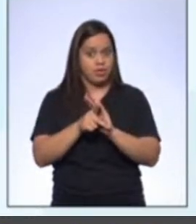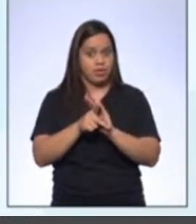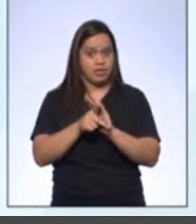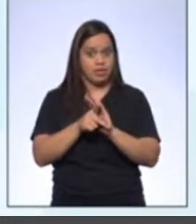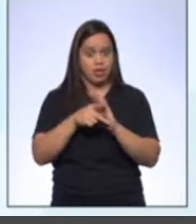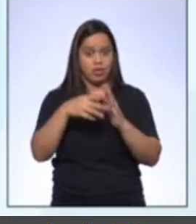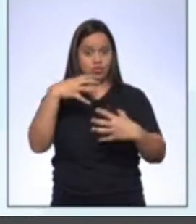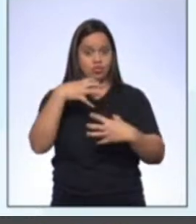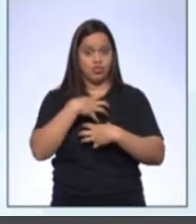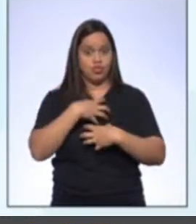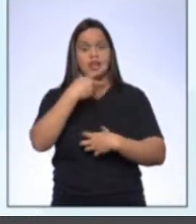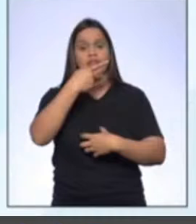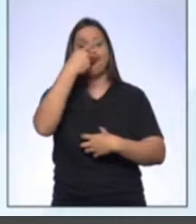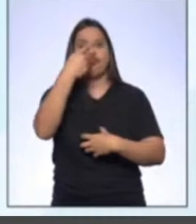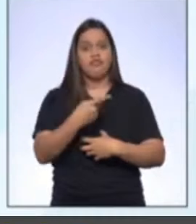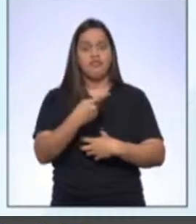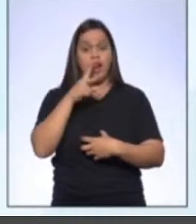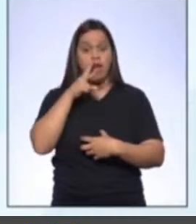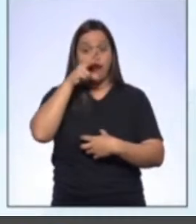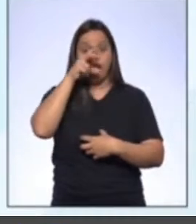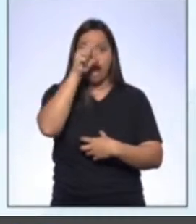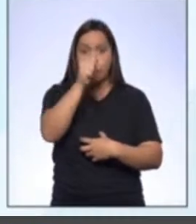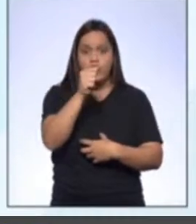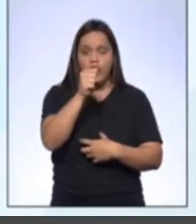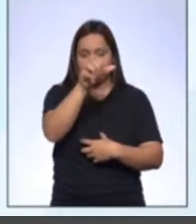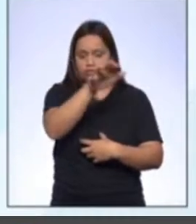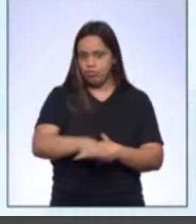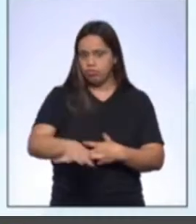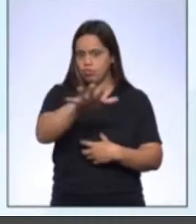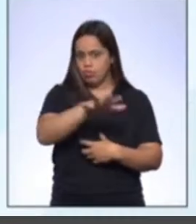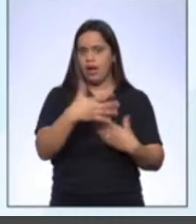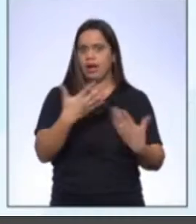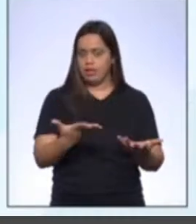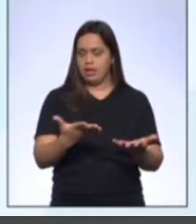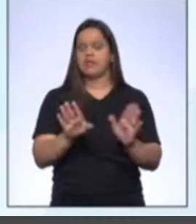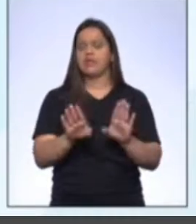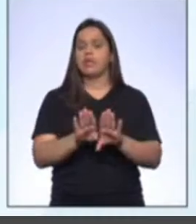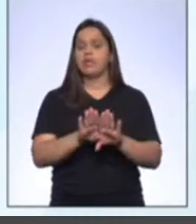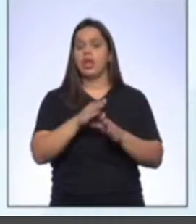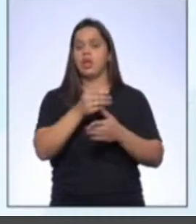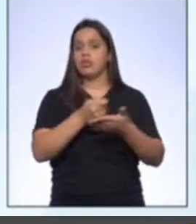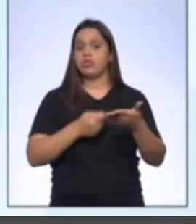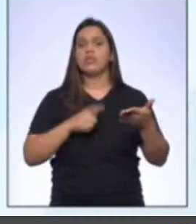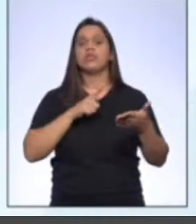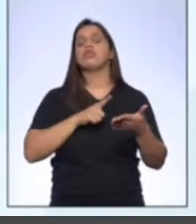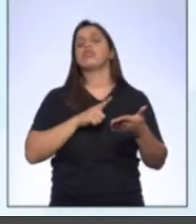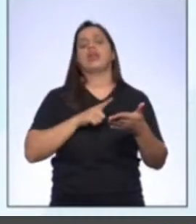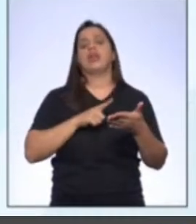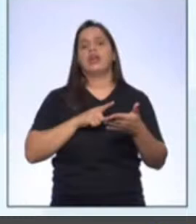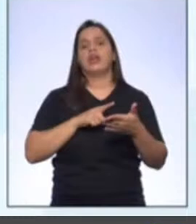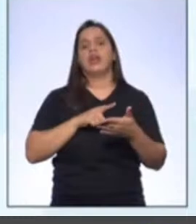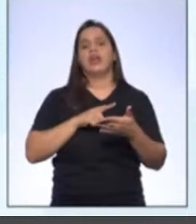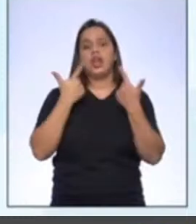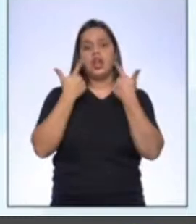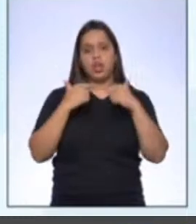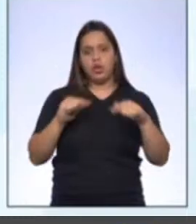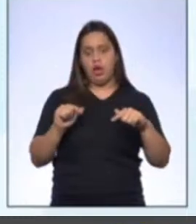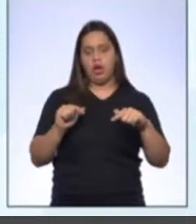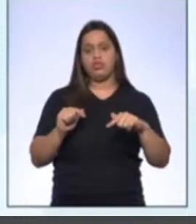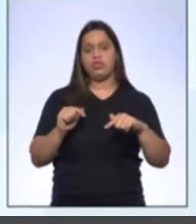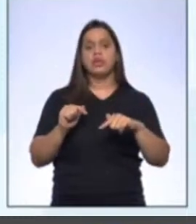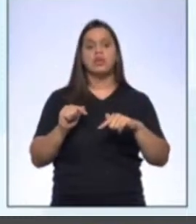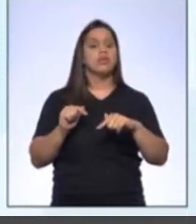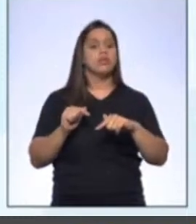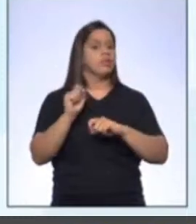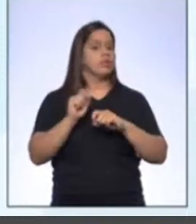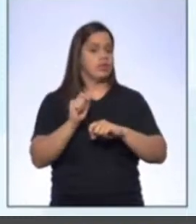né? Então, nós queremos saber qual parte dele tem linguagem formal, porque usa muita linguagem informal ali, né? E aí, nós